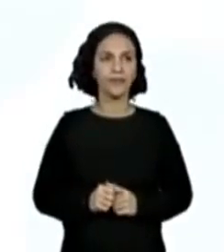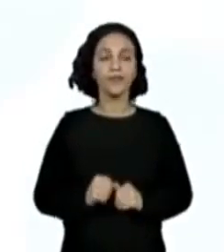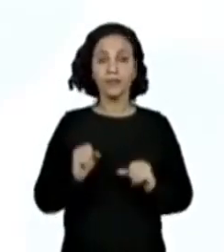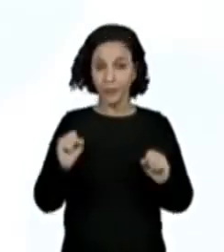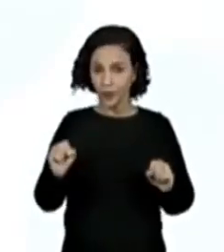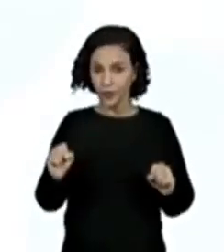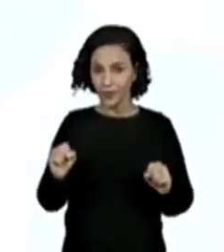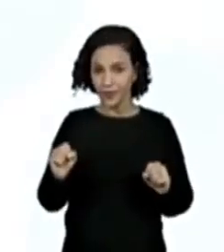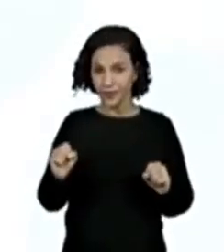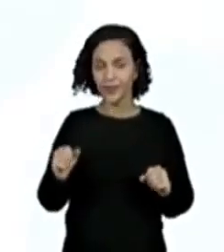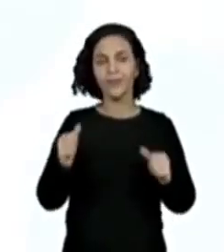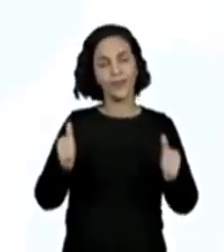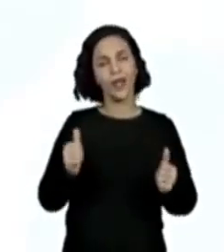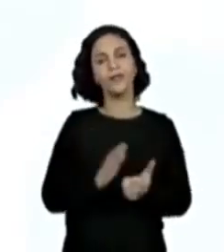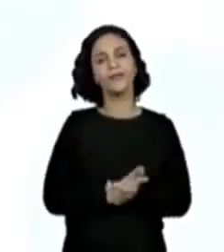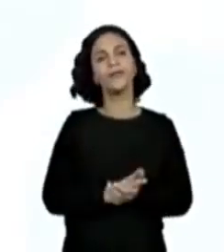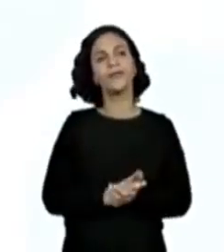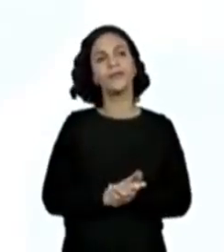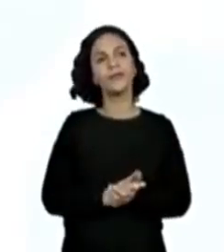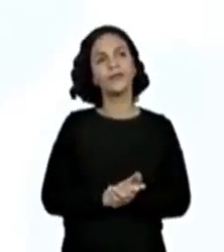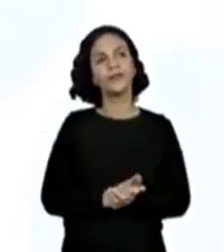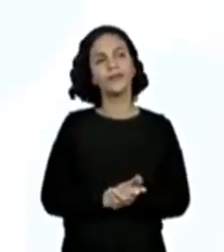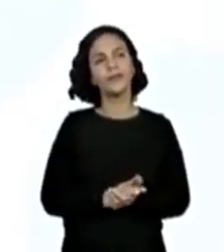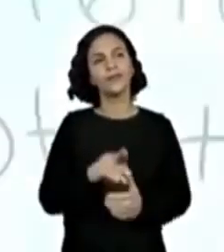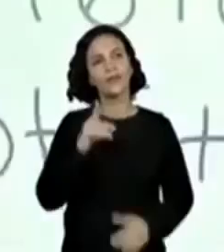Pode ir? Então vamos lá.